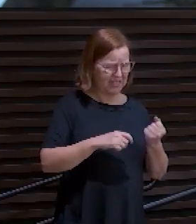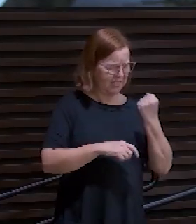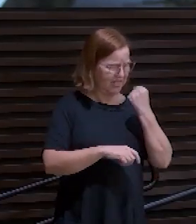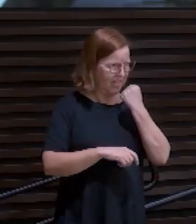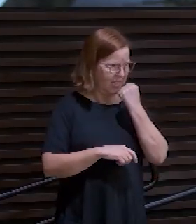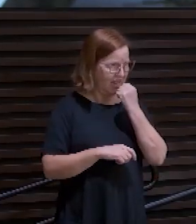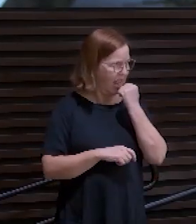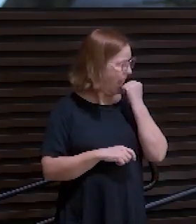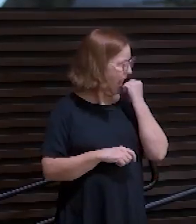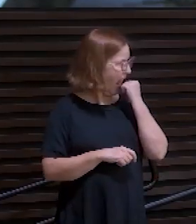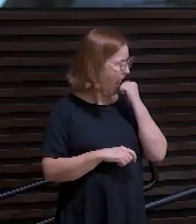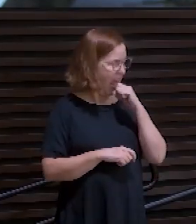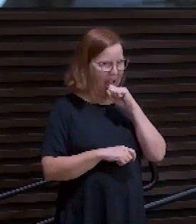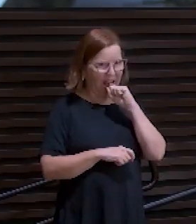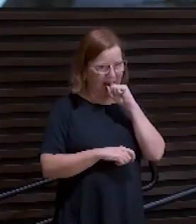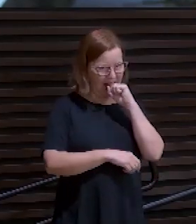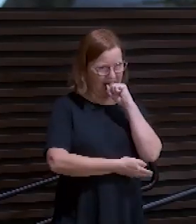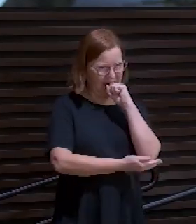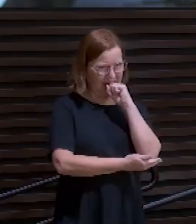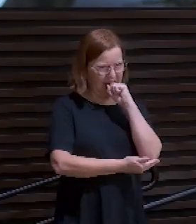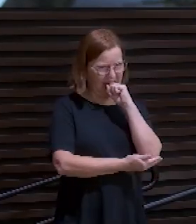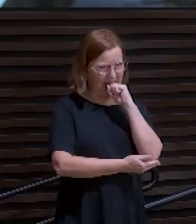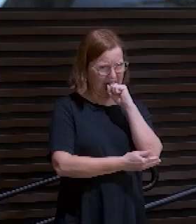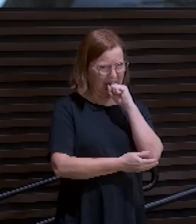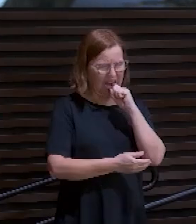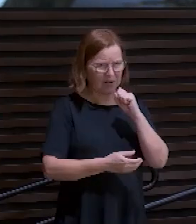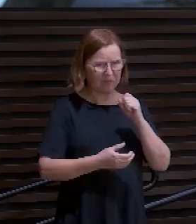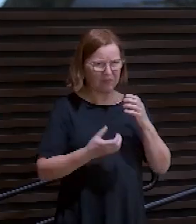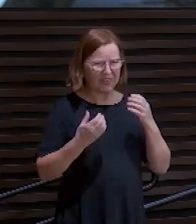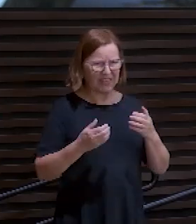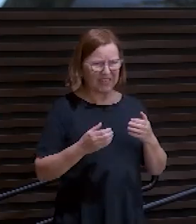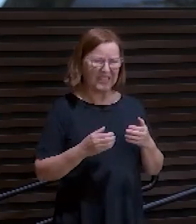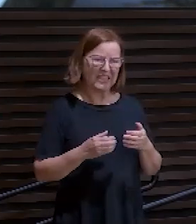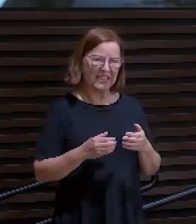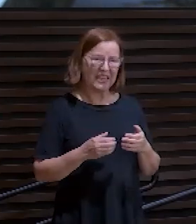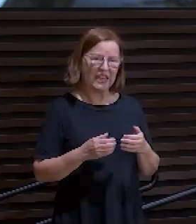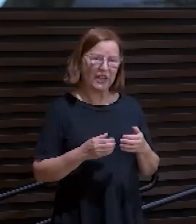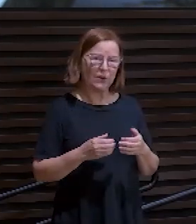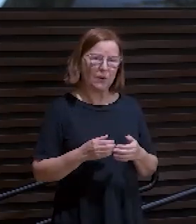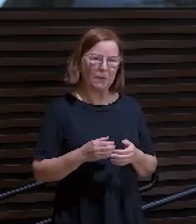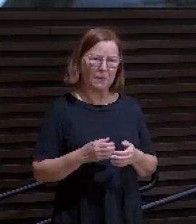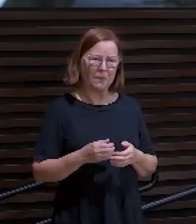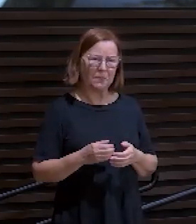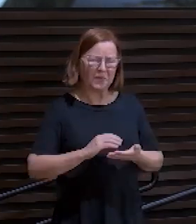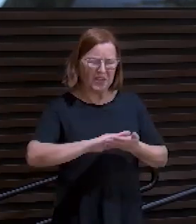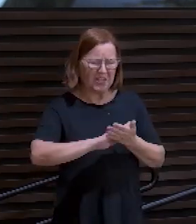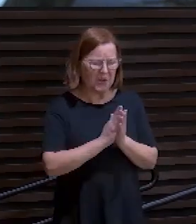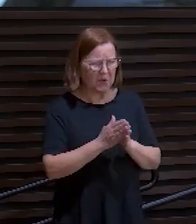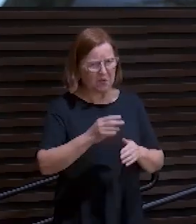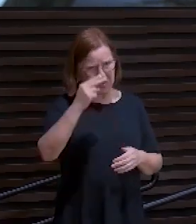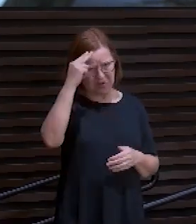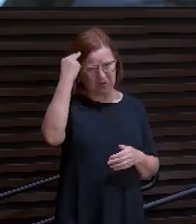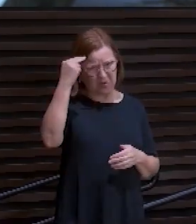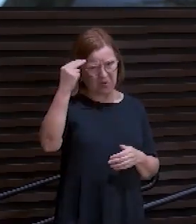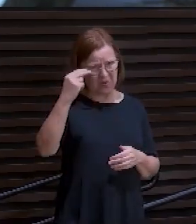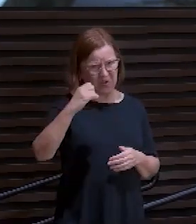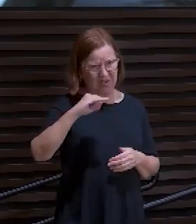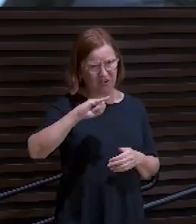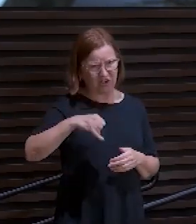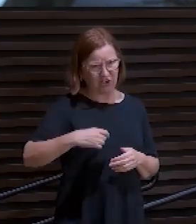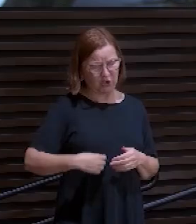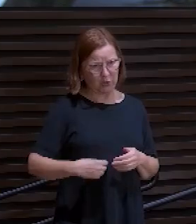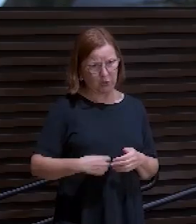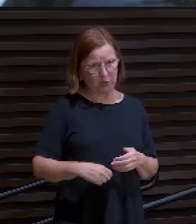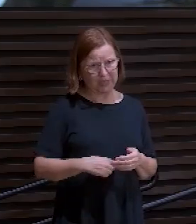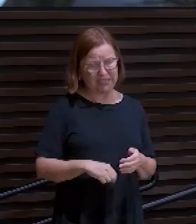tentaram obstruir os sonhos de José, matar os sonhos de José. E não podendo matar